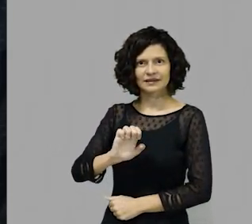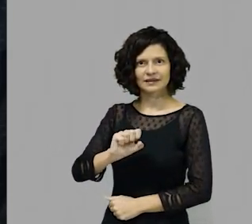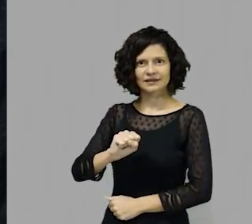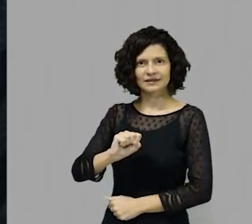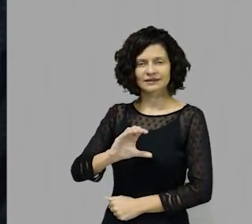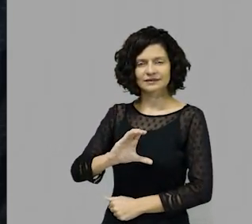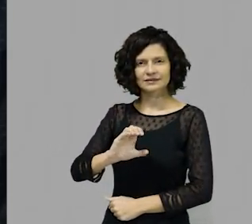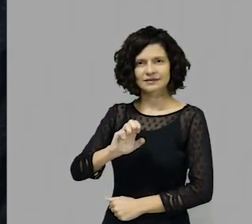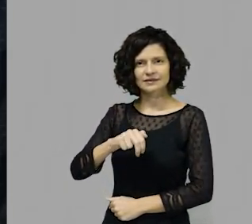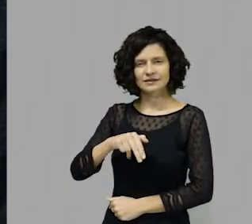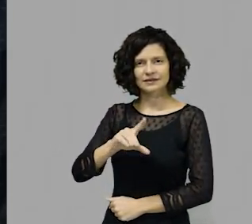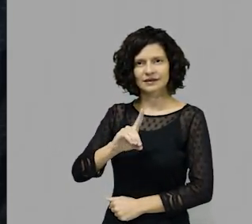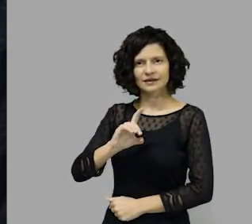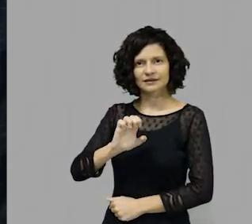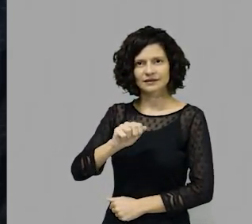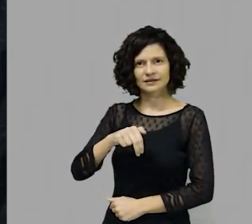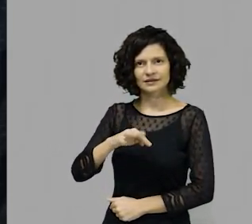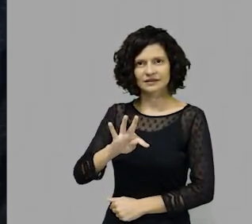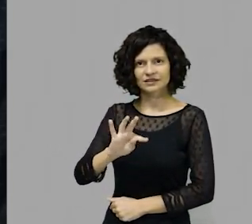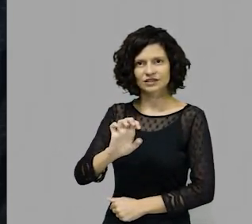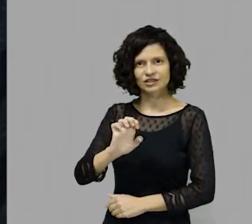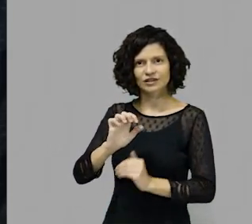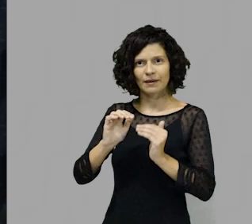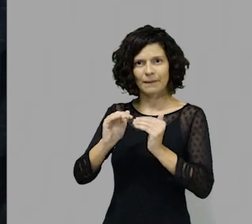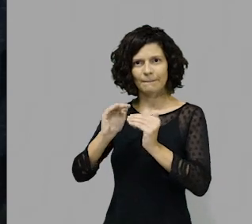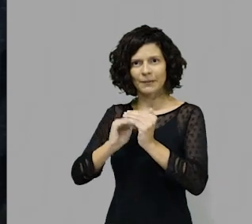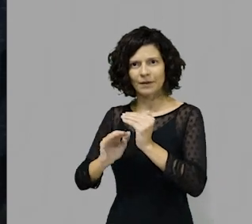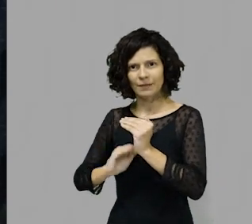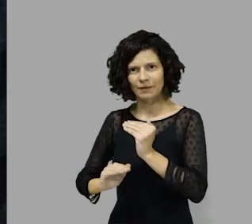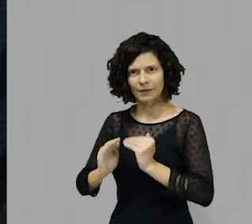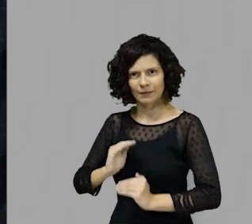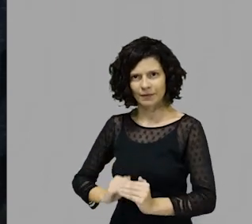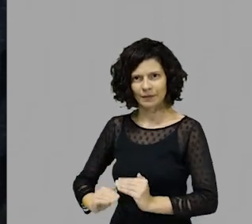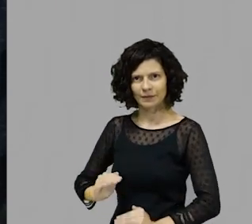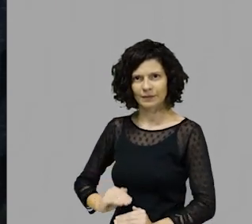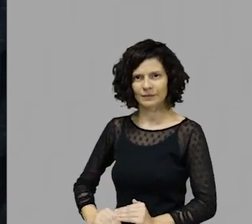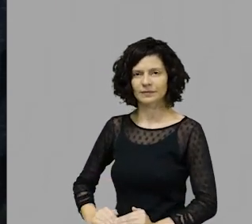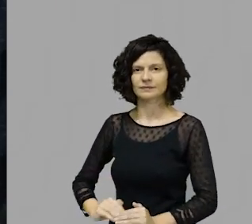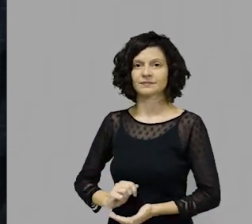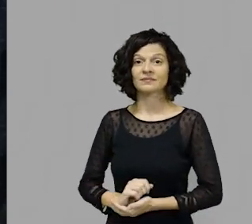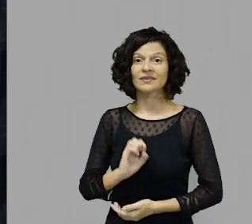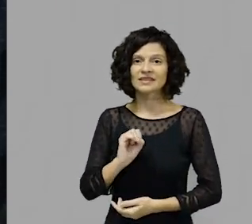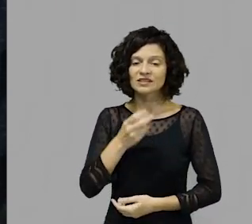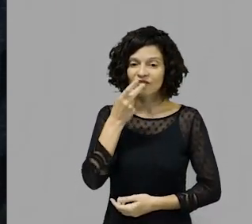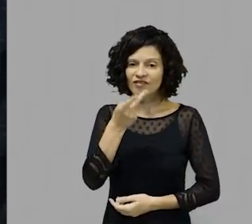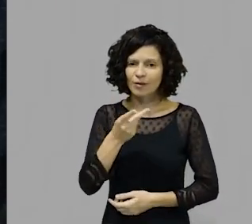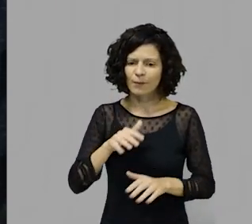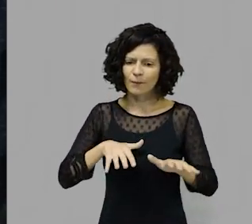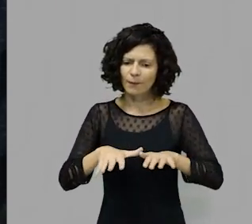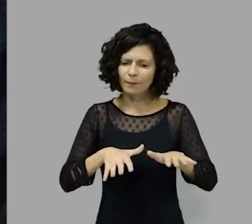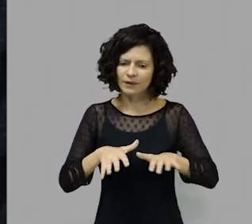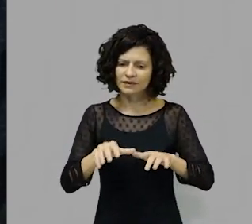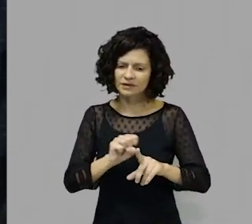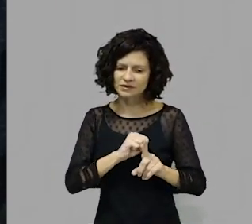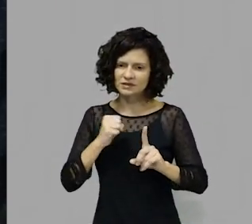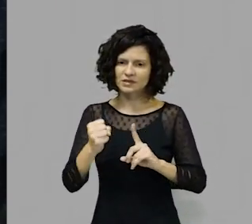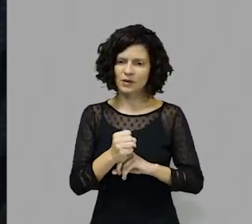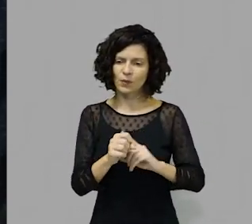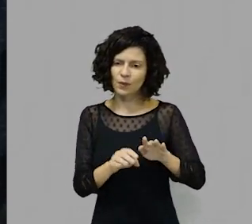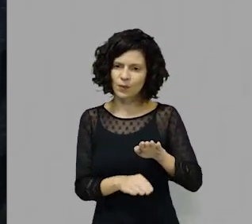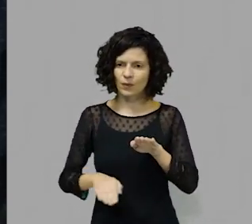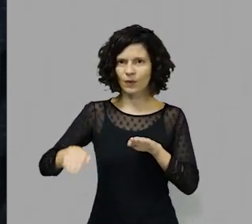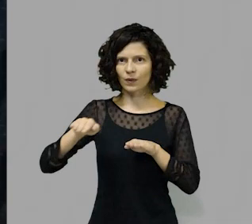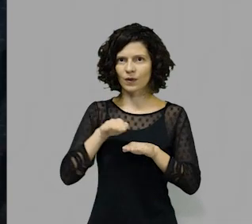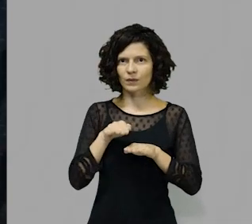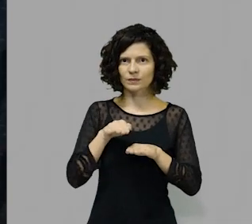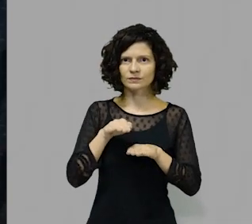é para cima. Então, quando eu falo de possibilidade de mobilidade social ascendente, eu estou falando da pessoa que está aqui